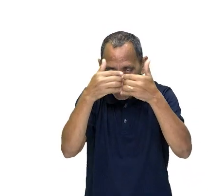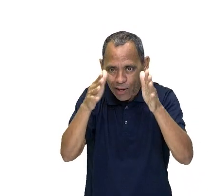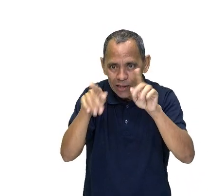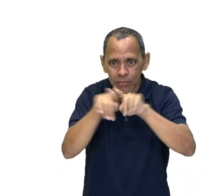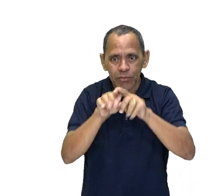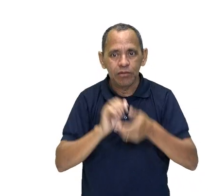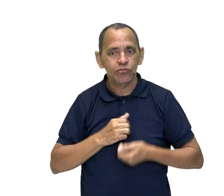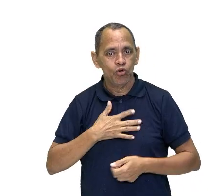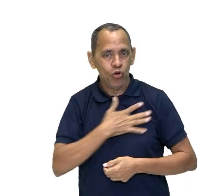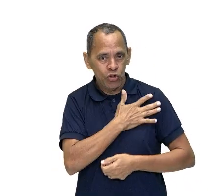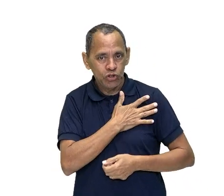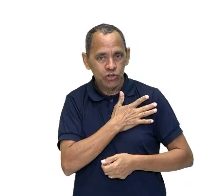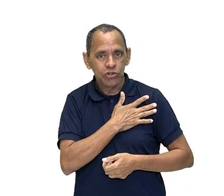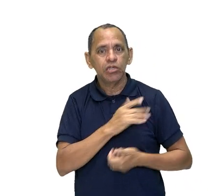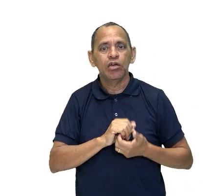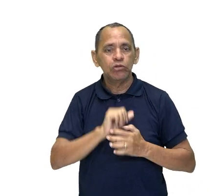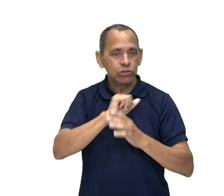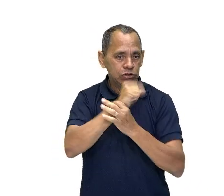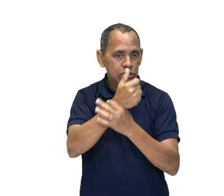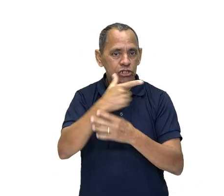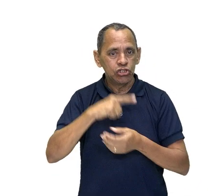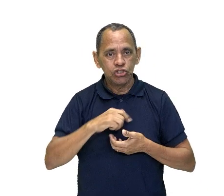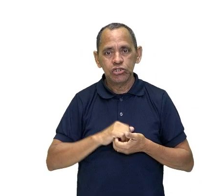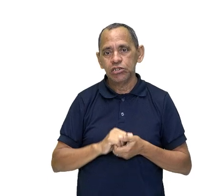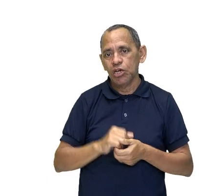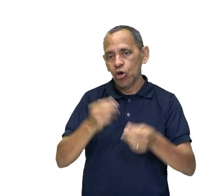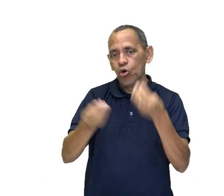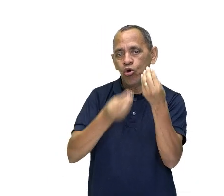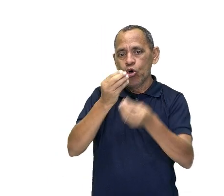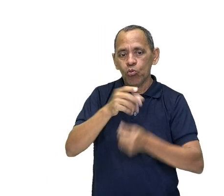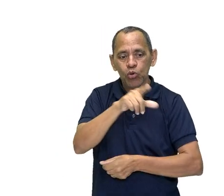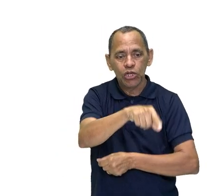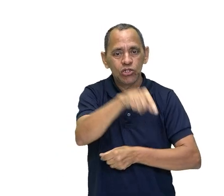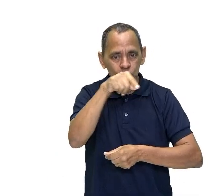esquemas oligárquicos por meio de fraudes e uso da